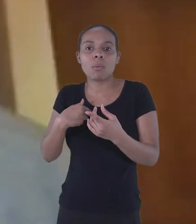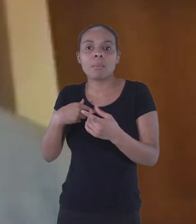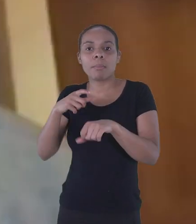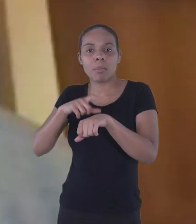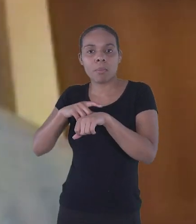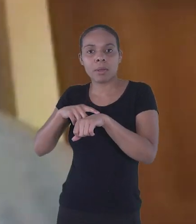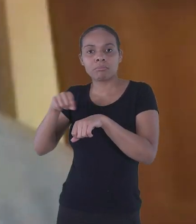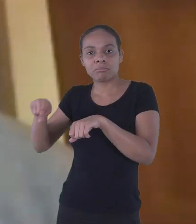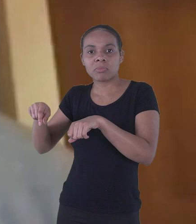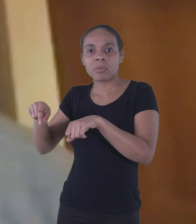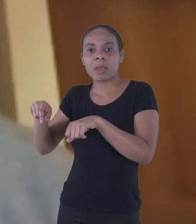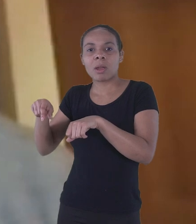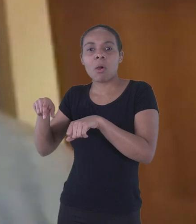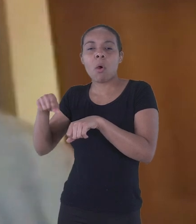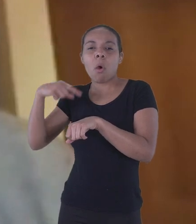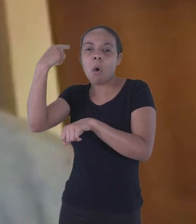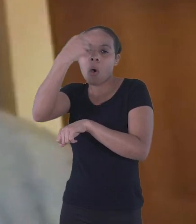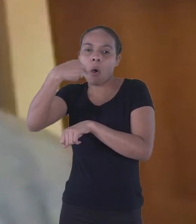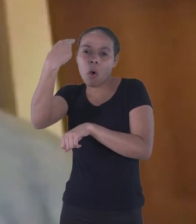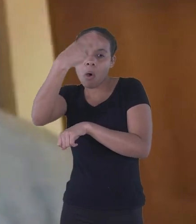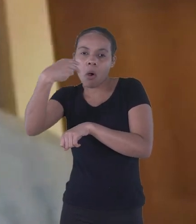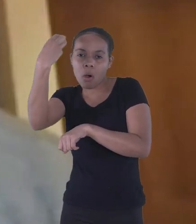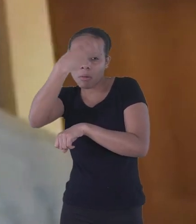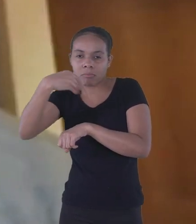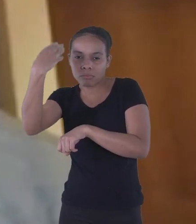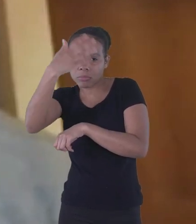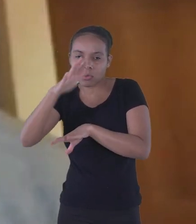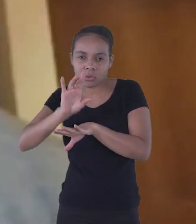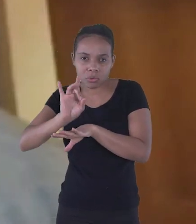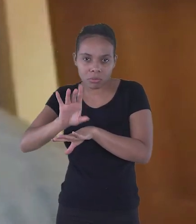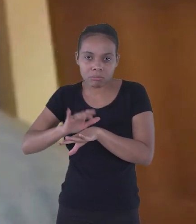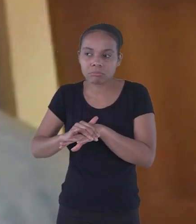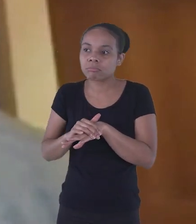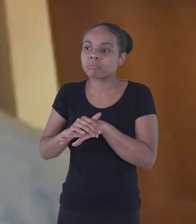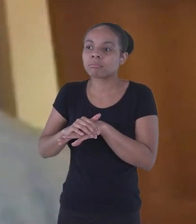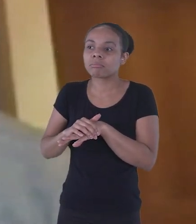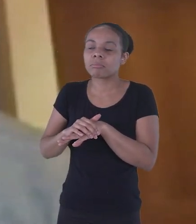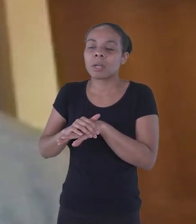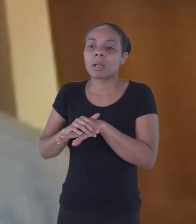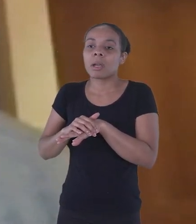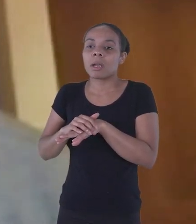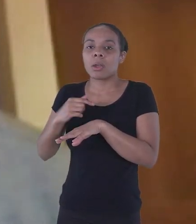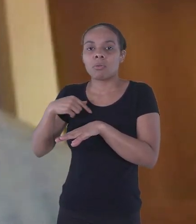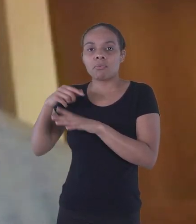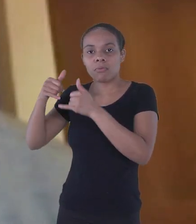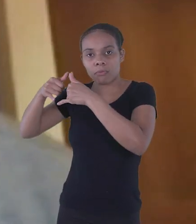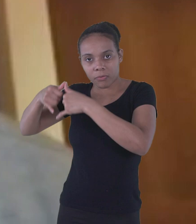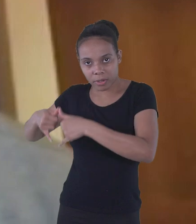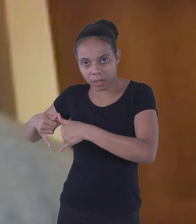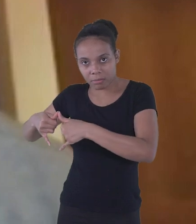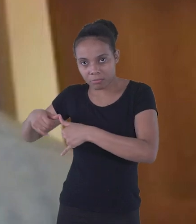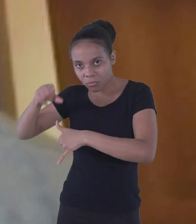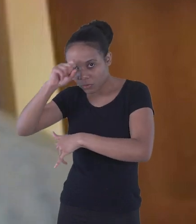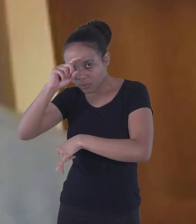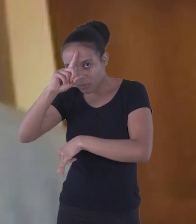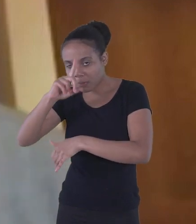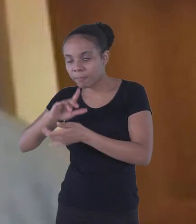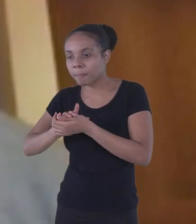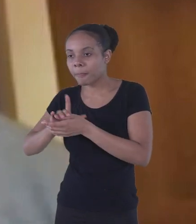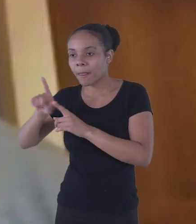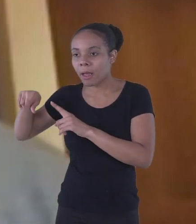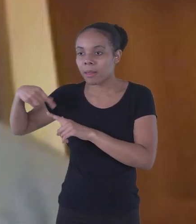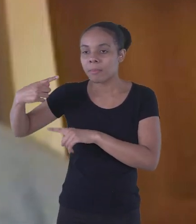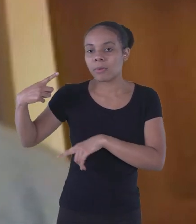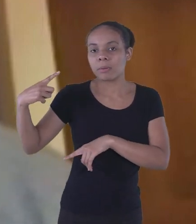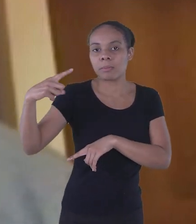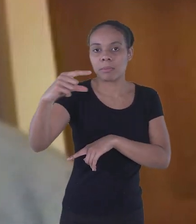onde eu fiquei apenas algumas horas, eu imaginei meus romances falhos, dois deles